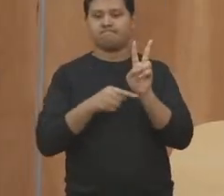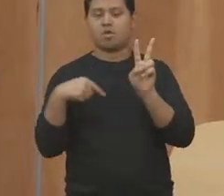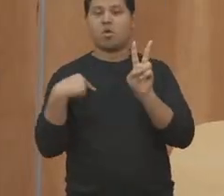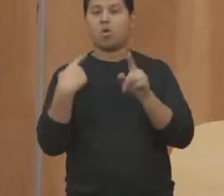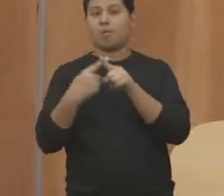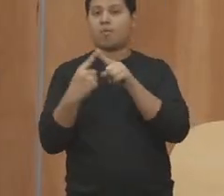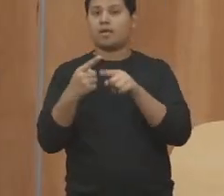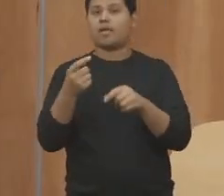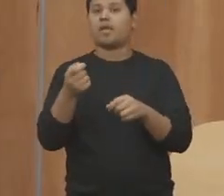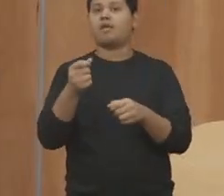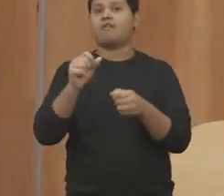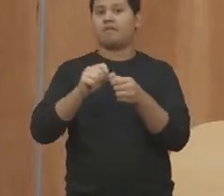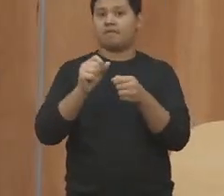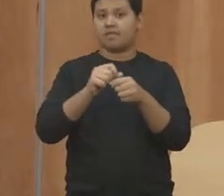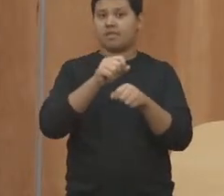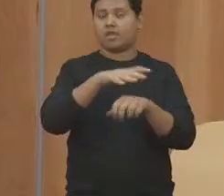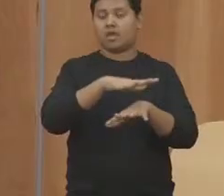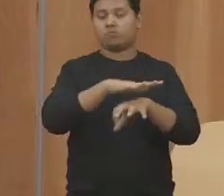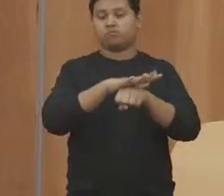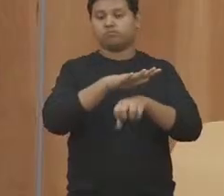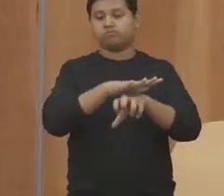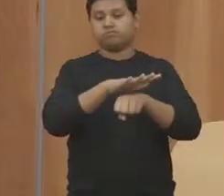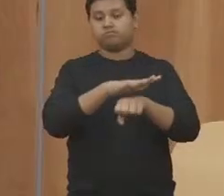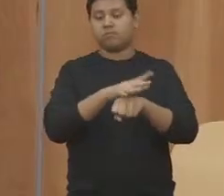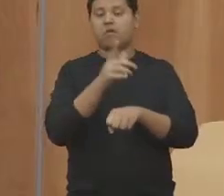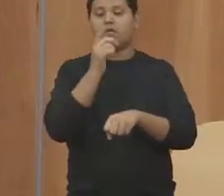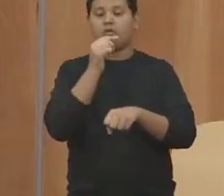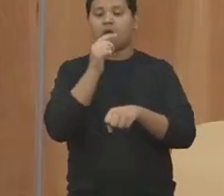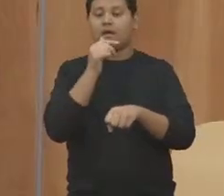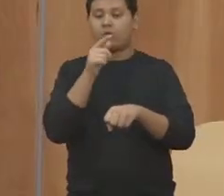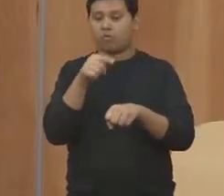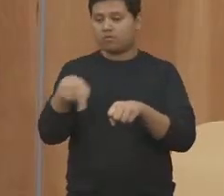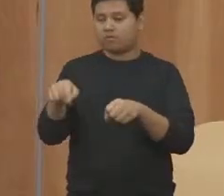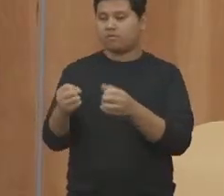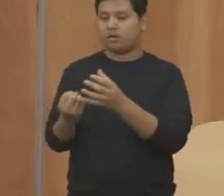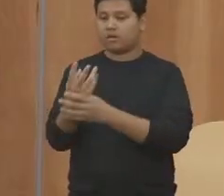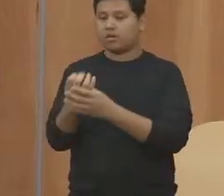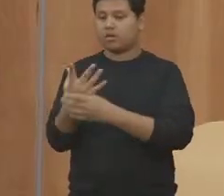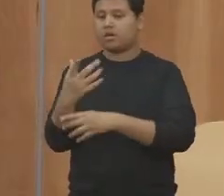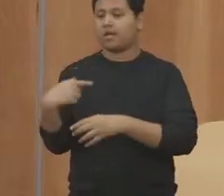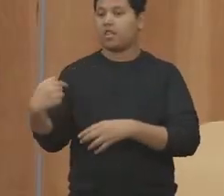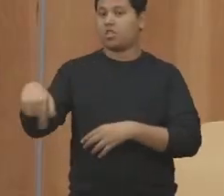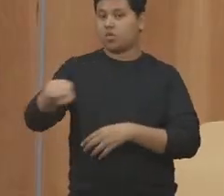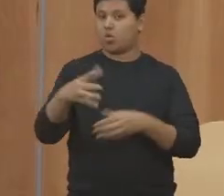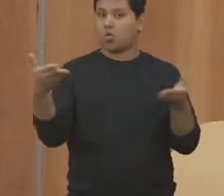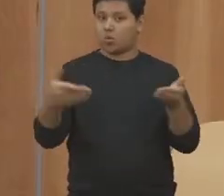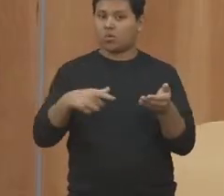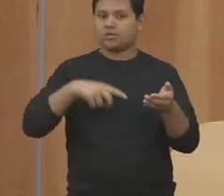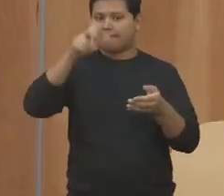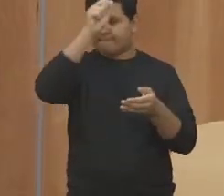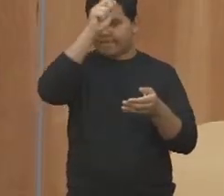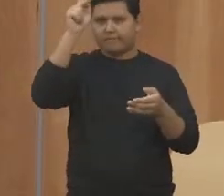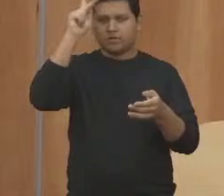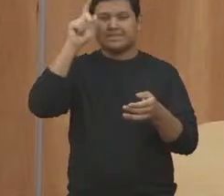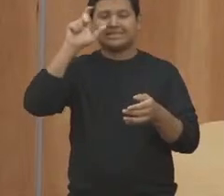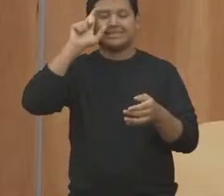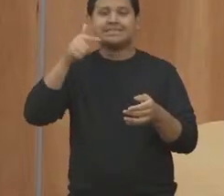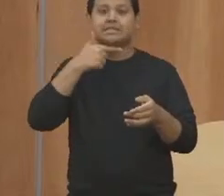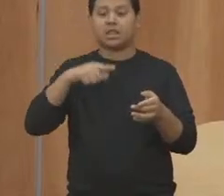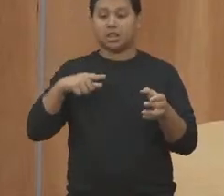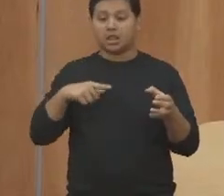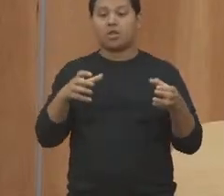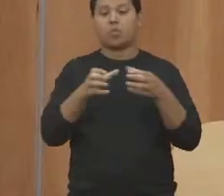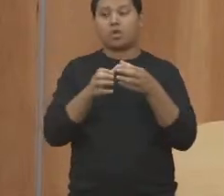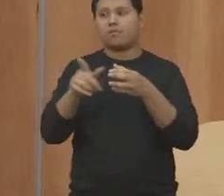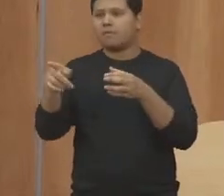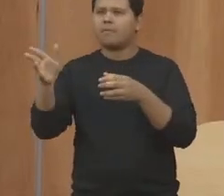investimento elevado e hoje o prefeito Celso ele já tem uma equipe multidisciplinar justamente para buscar opções de